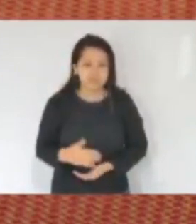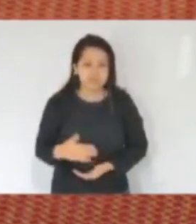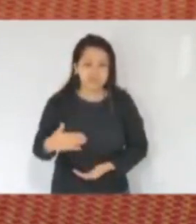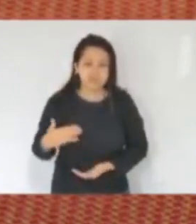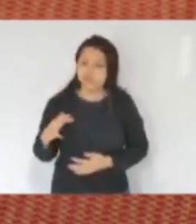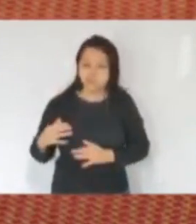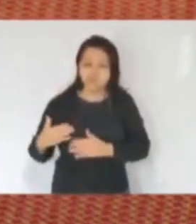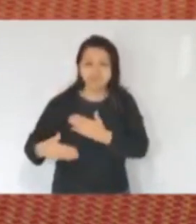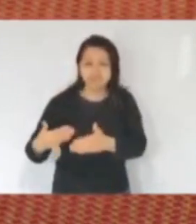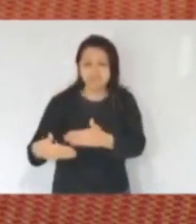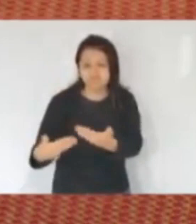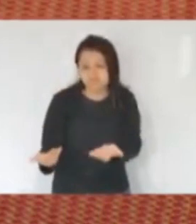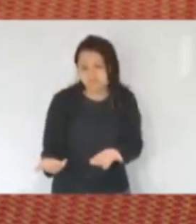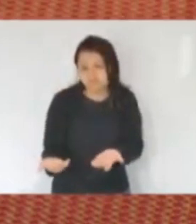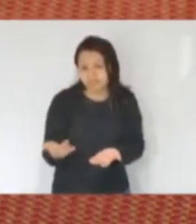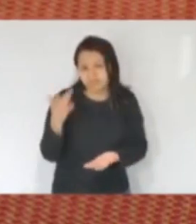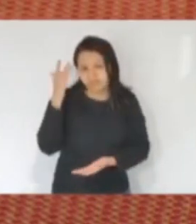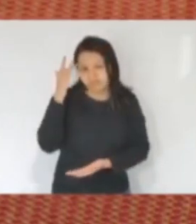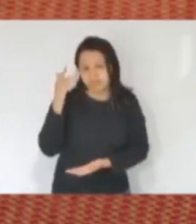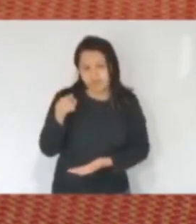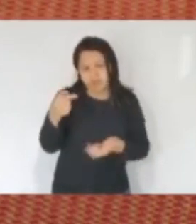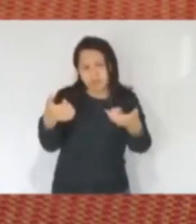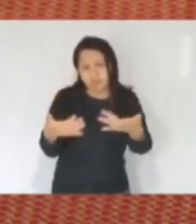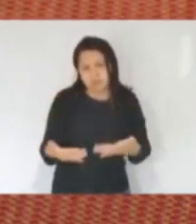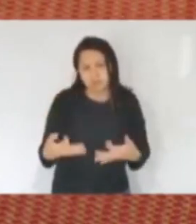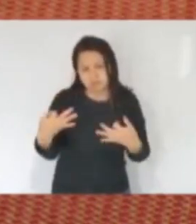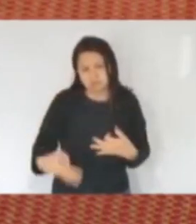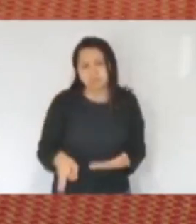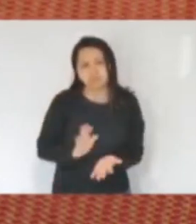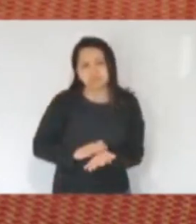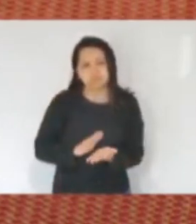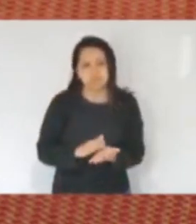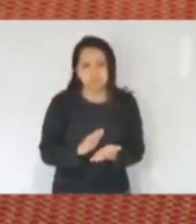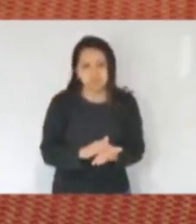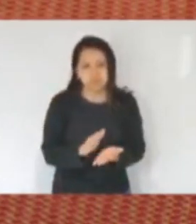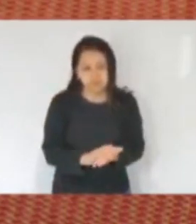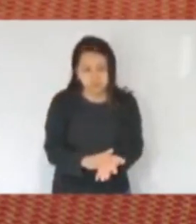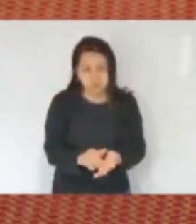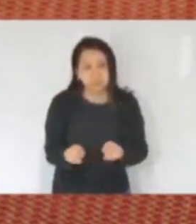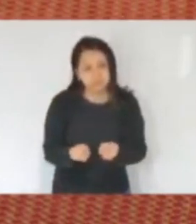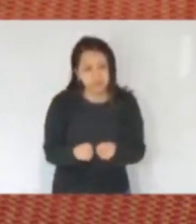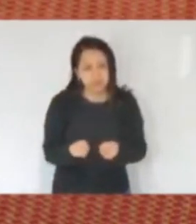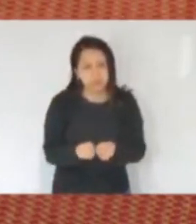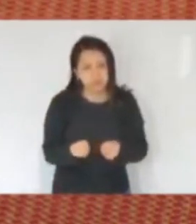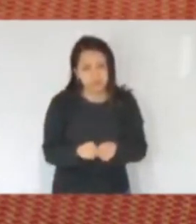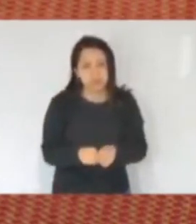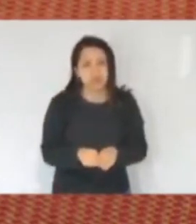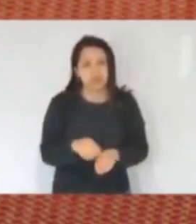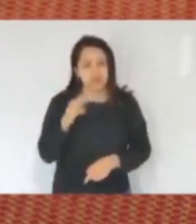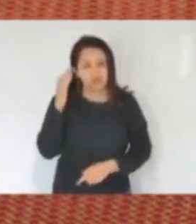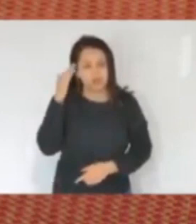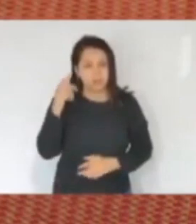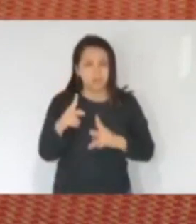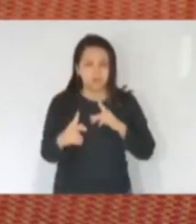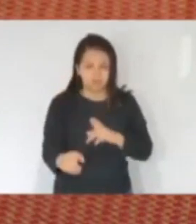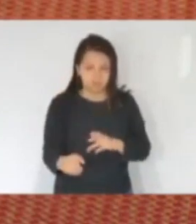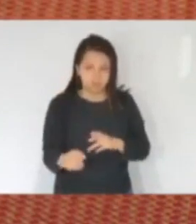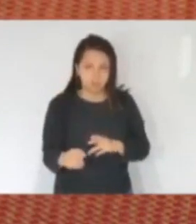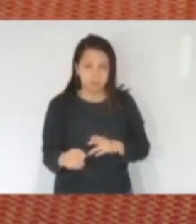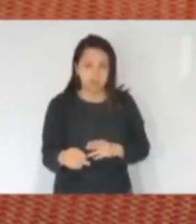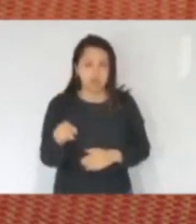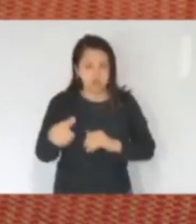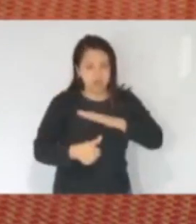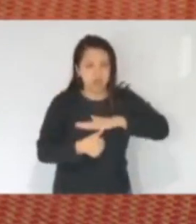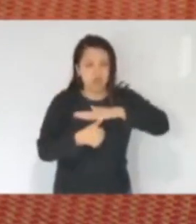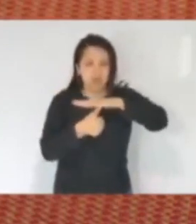E eu acho que você expressou bem, parabéns pelo teu pronunciamento. E eu me solidarizo também com o reitor